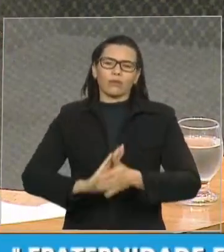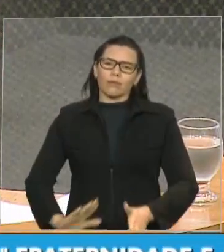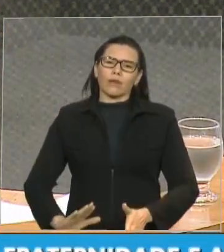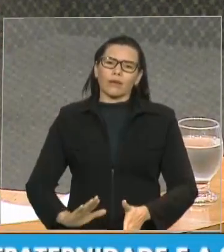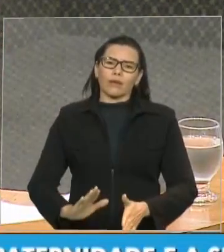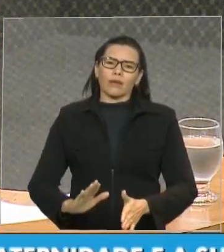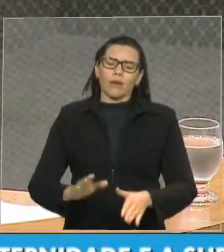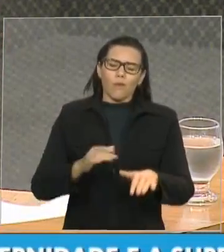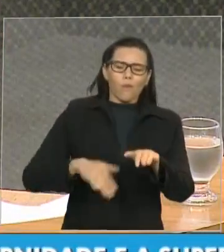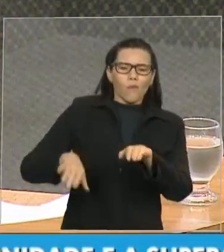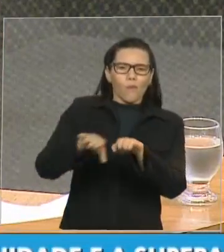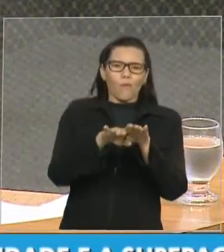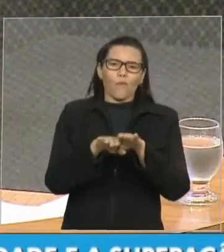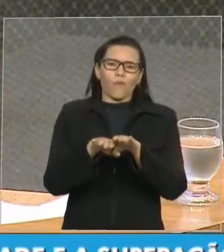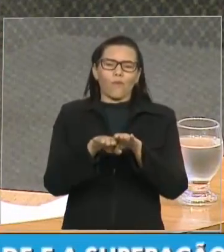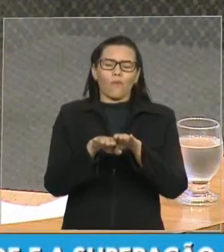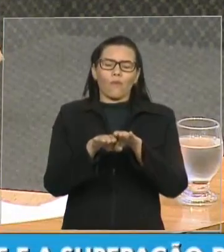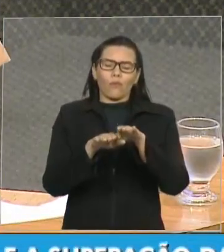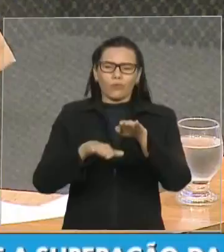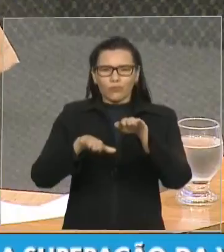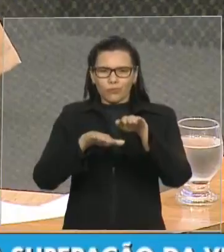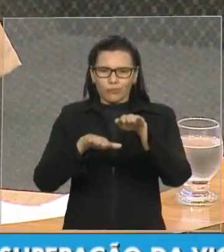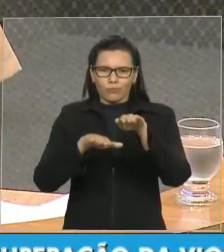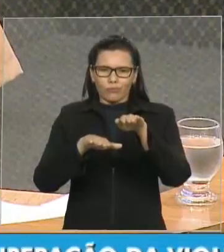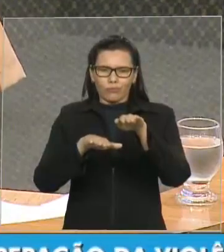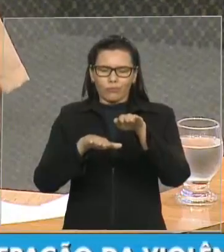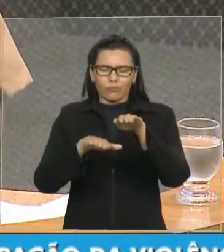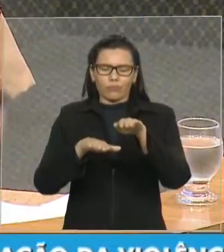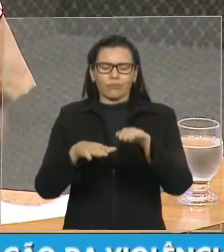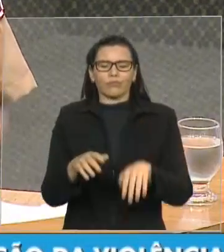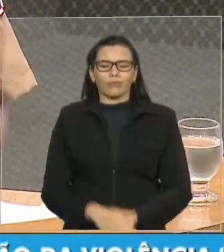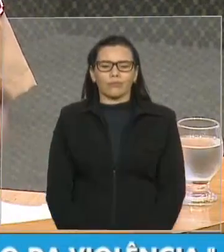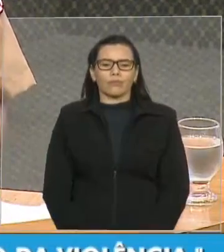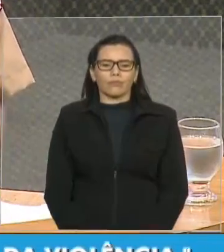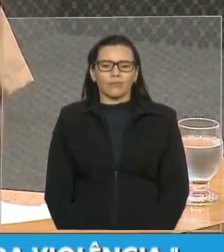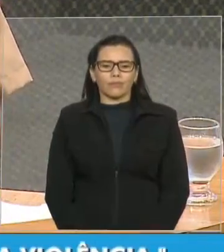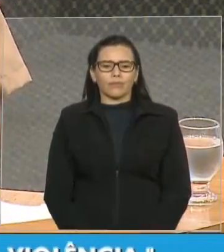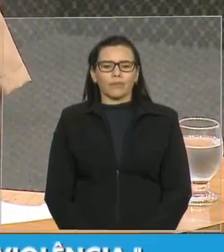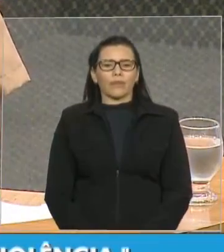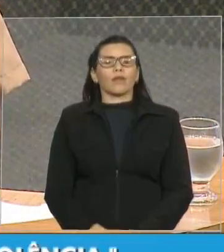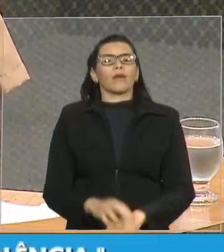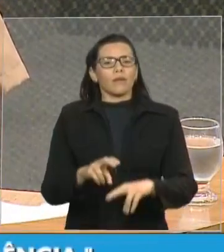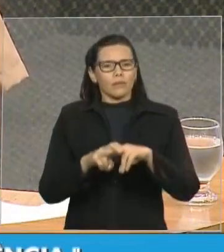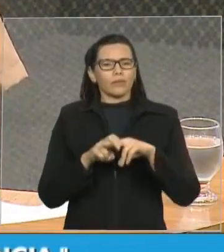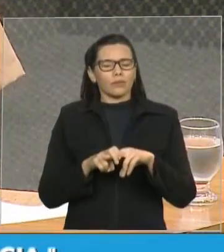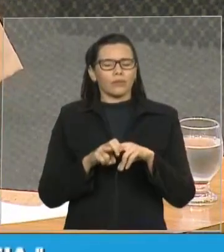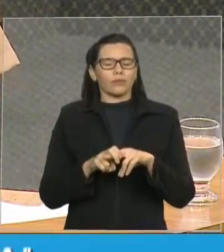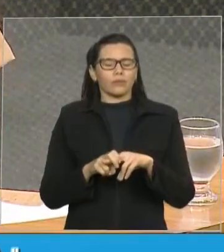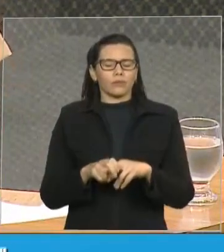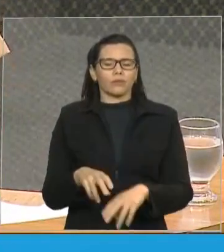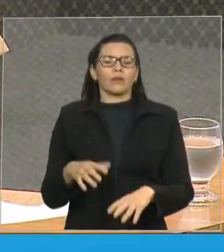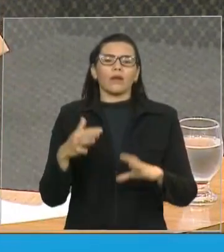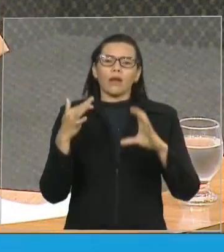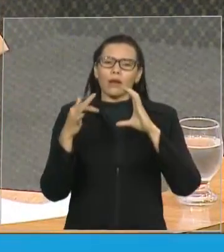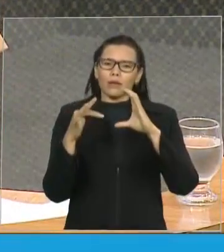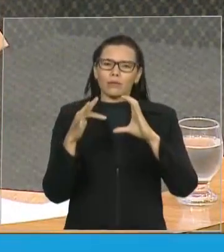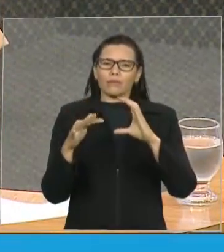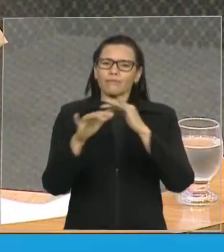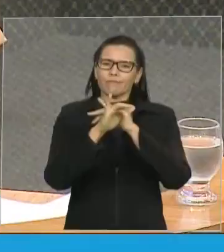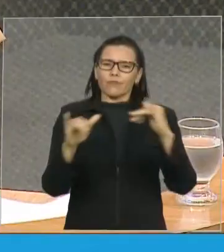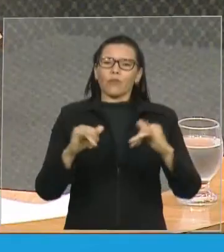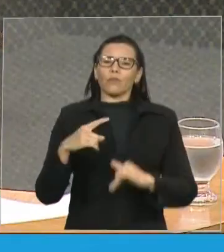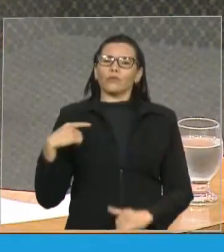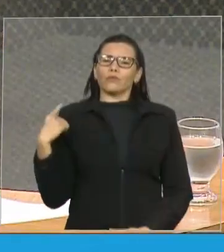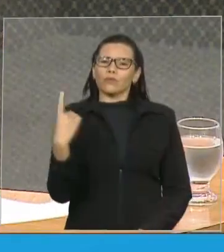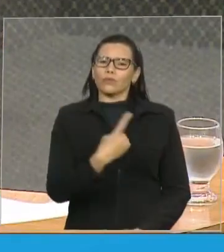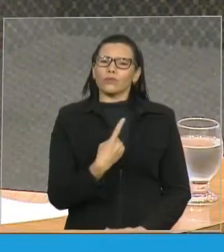Quanto ao lema da campanha da Fraternidade, vós sois todos irmãos, busca resgatar o